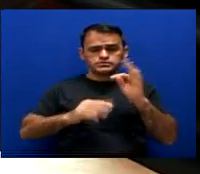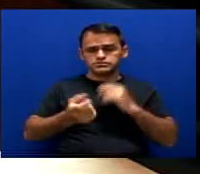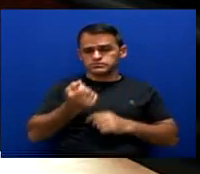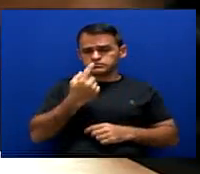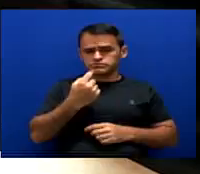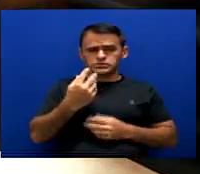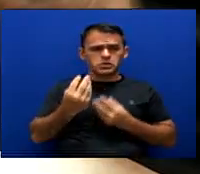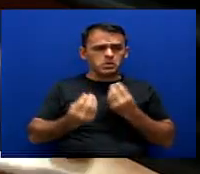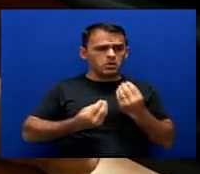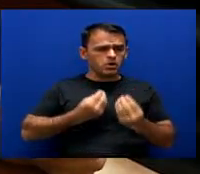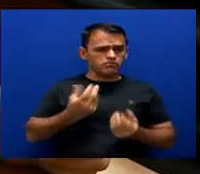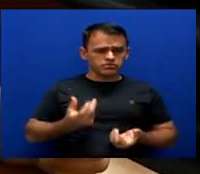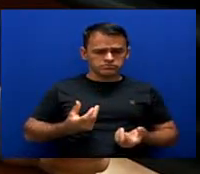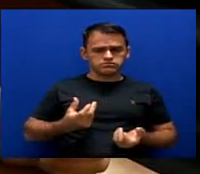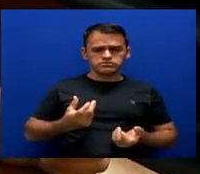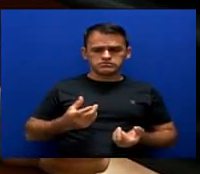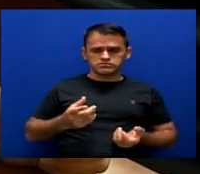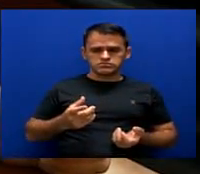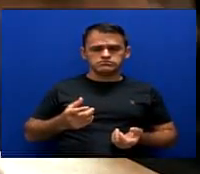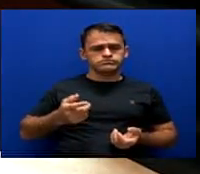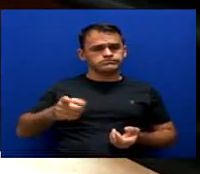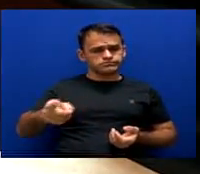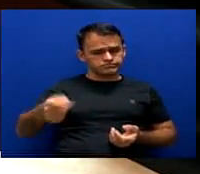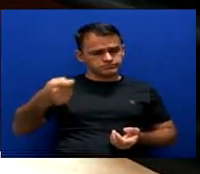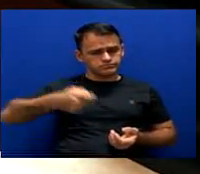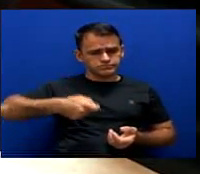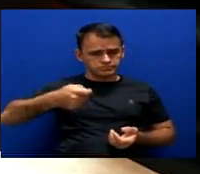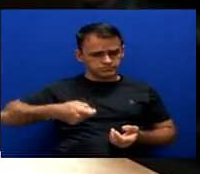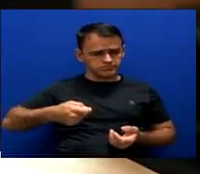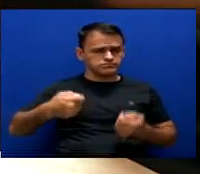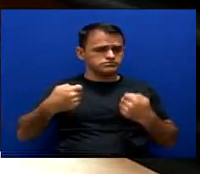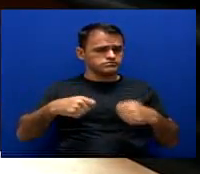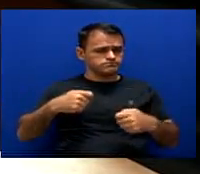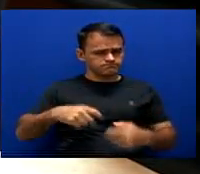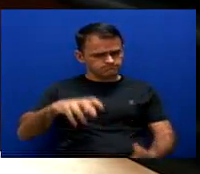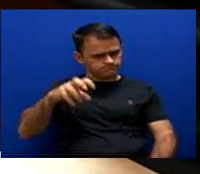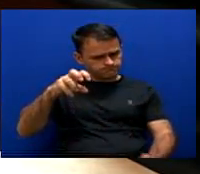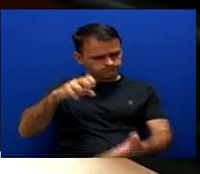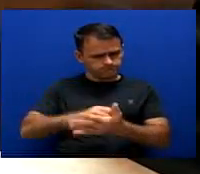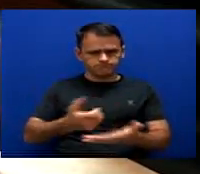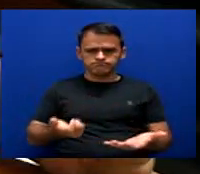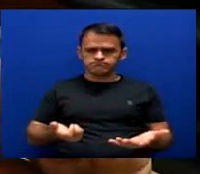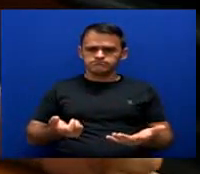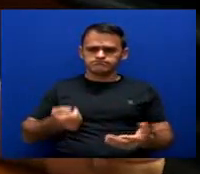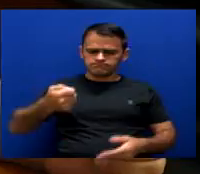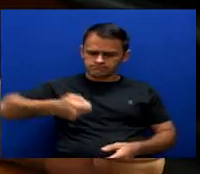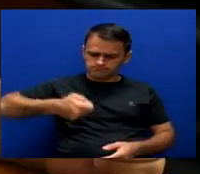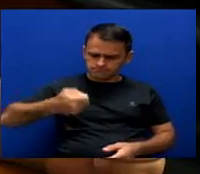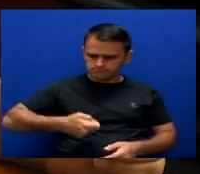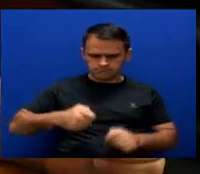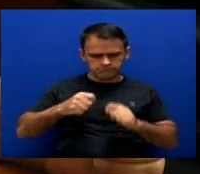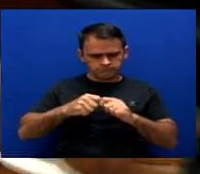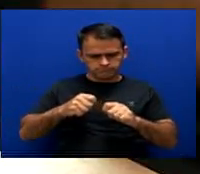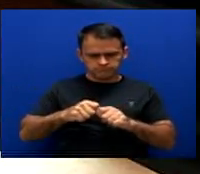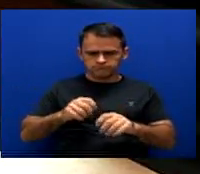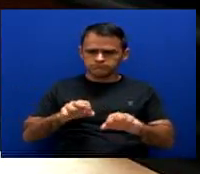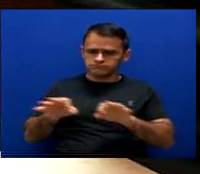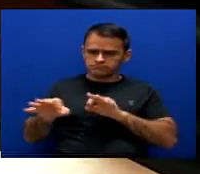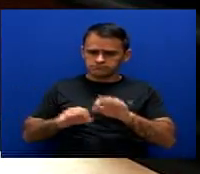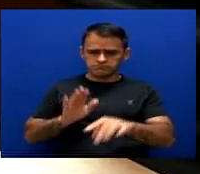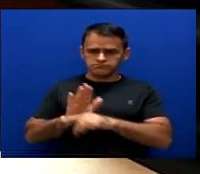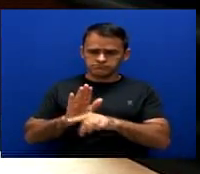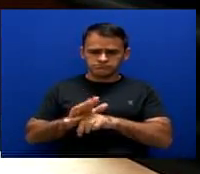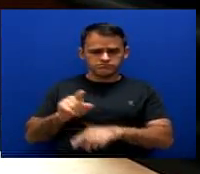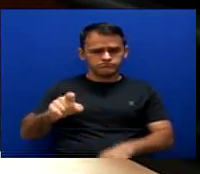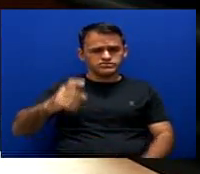pessoa dessa não tem querer tô uma pessoa dessa precisa pegar e fazer alguma coisa pra ele que ele não vai